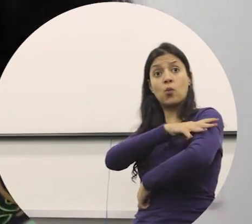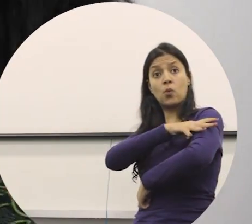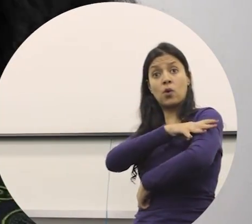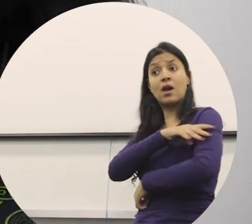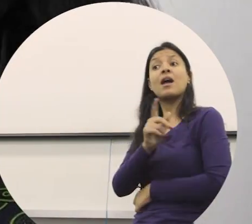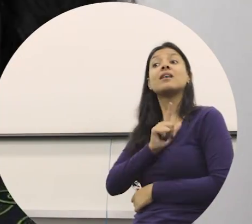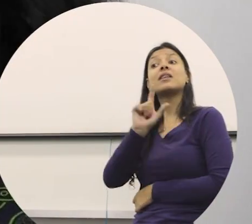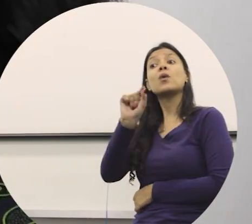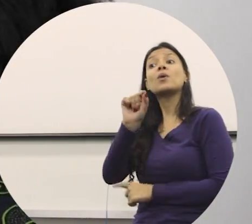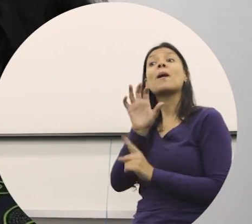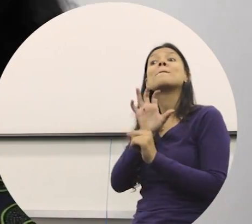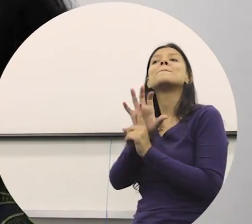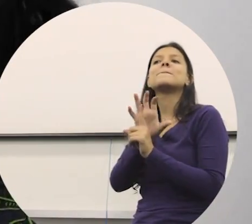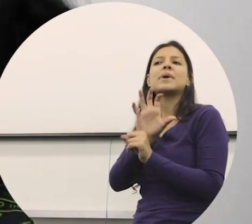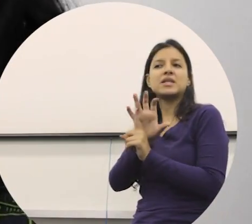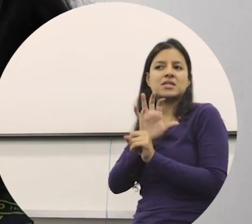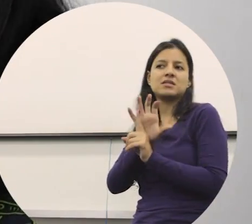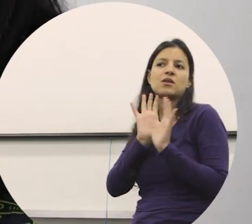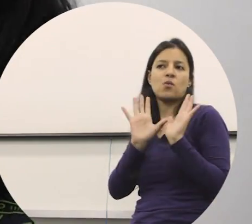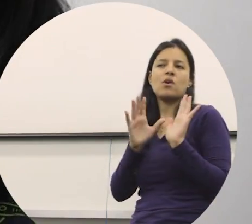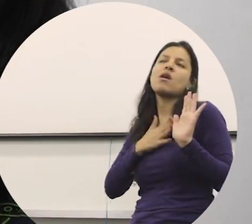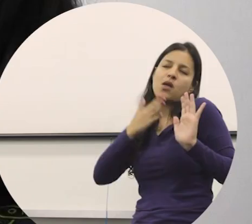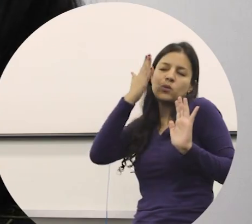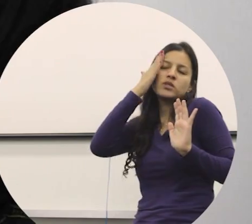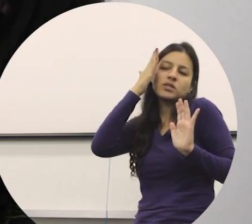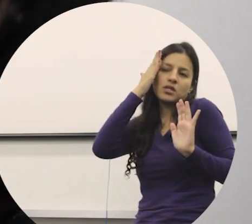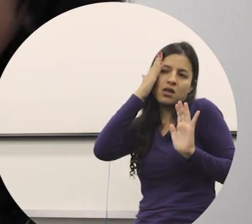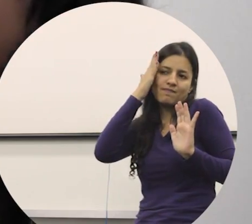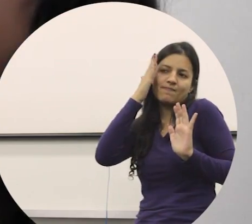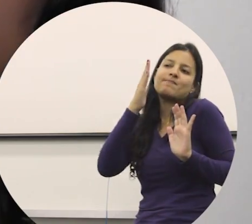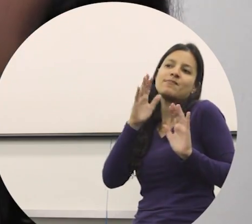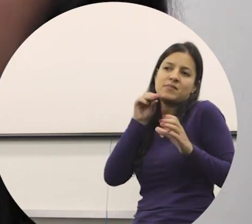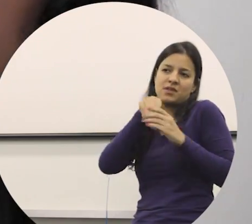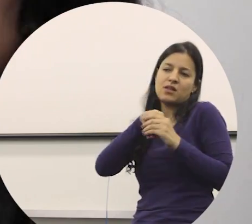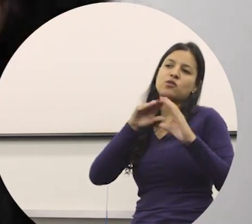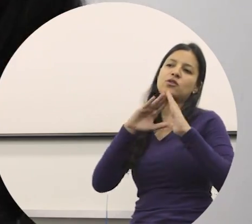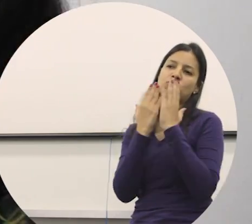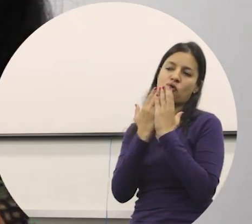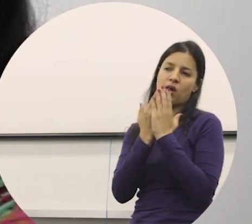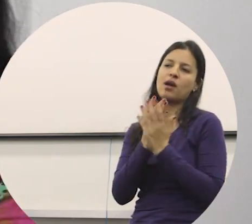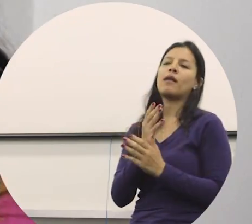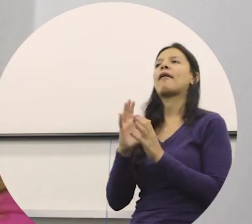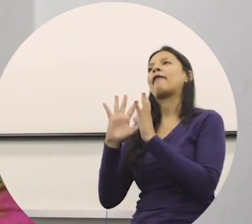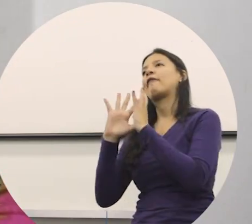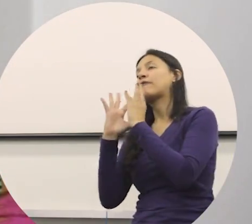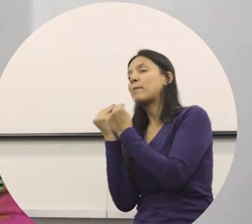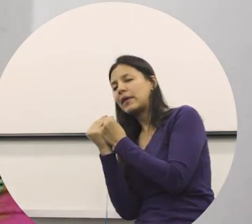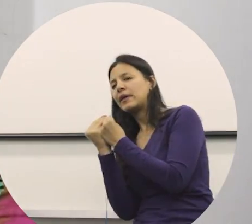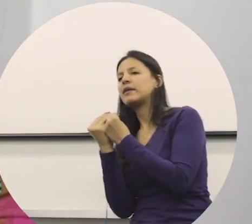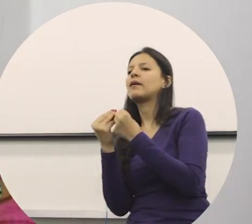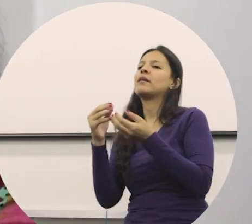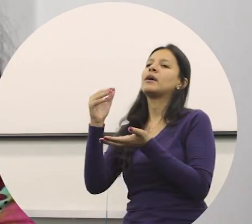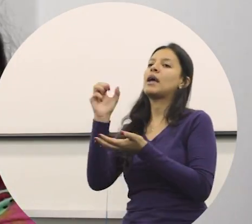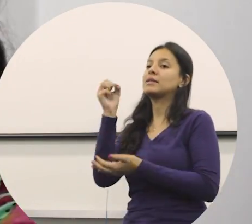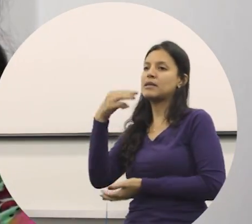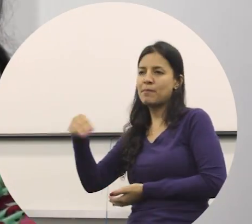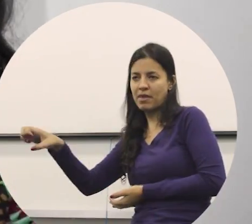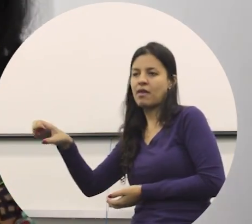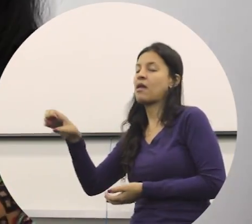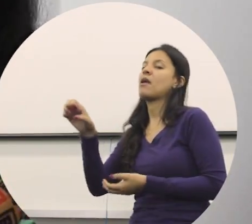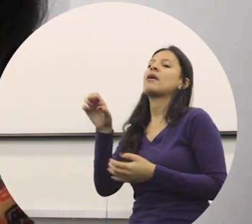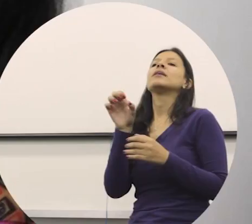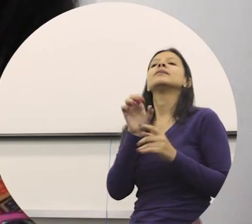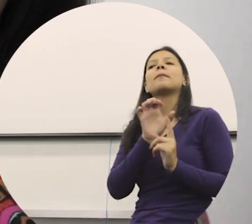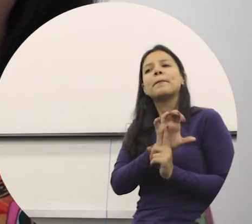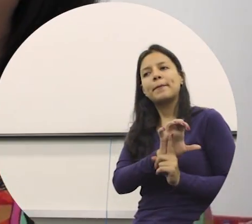existe uma pressão muito grande, isso eu sei, eu reconheço, existe uma pressão muito grande, tanto por parte da família como da parte da secretaria, de que